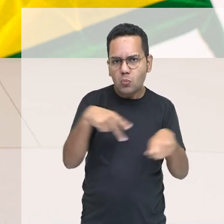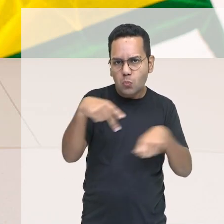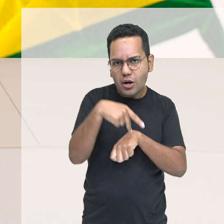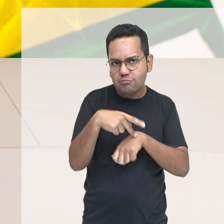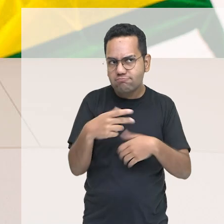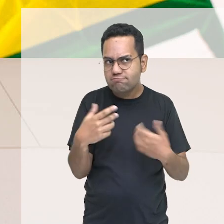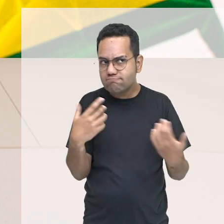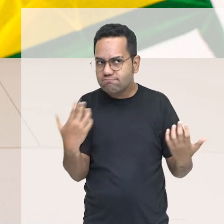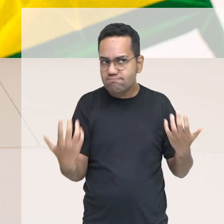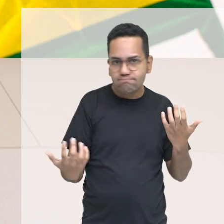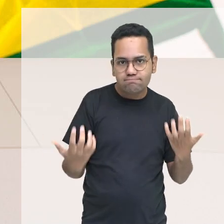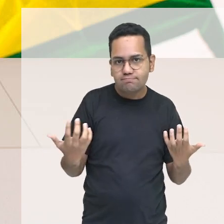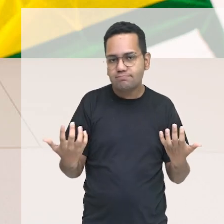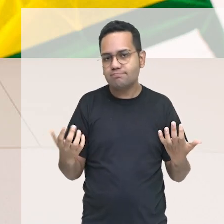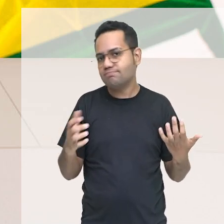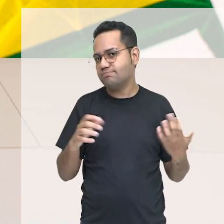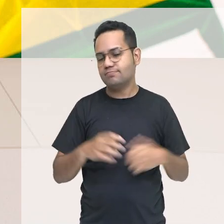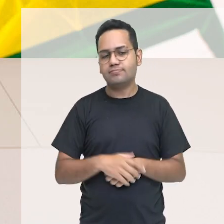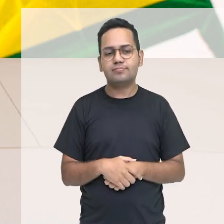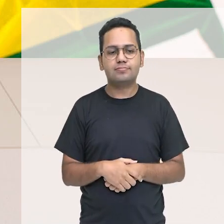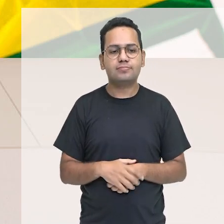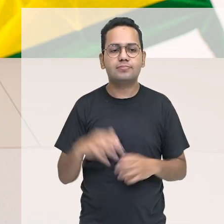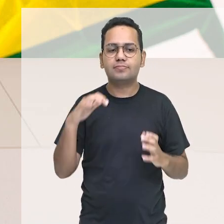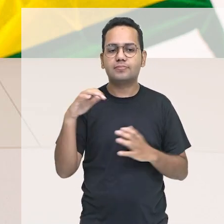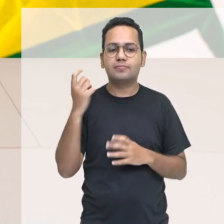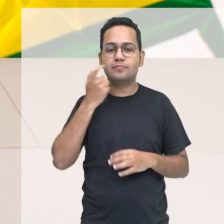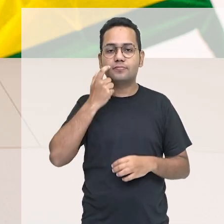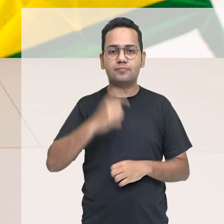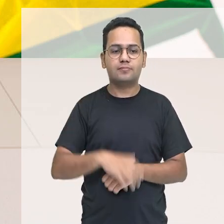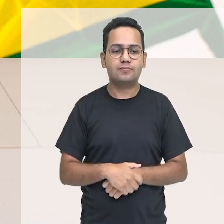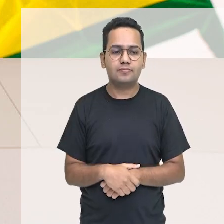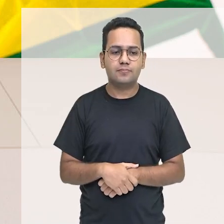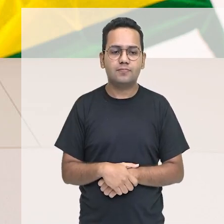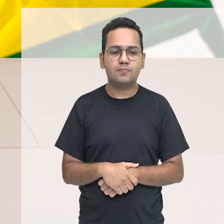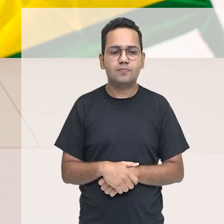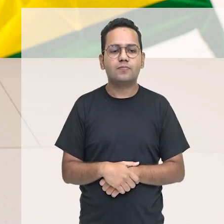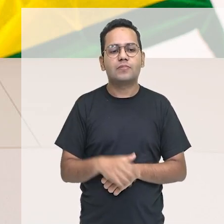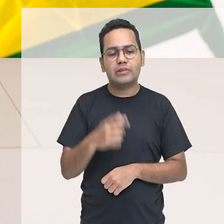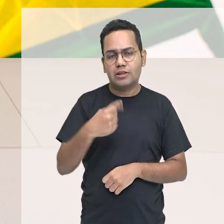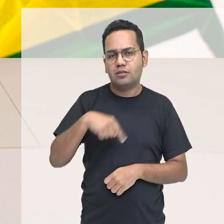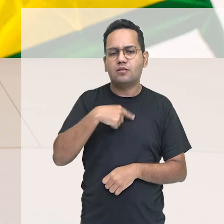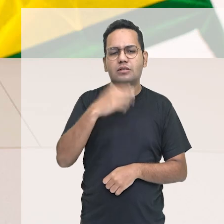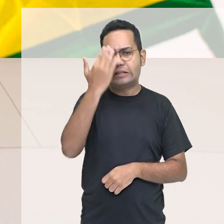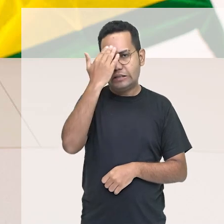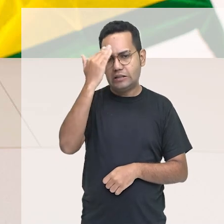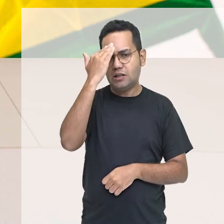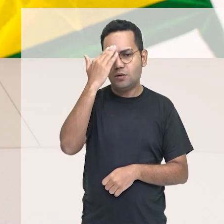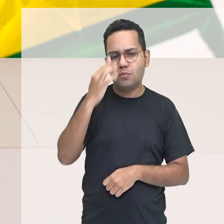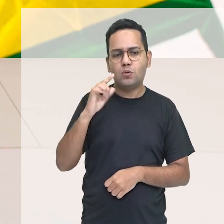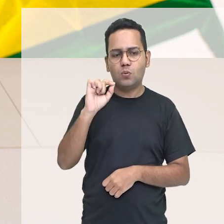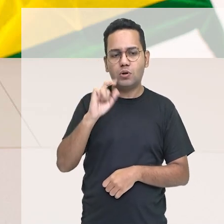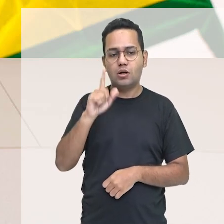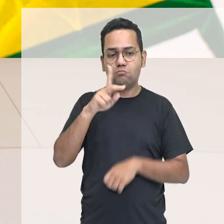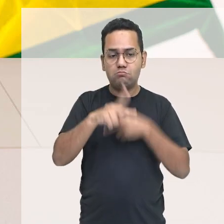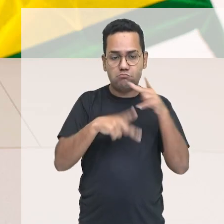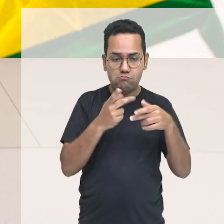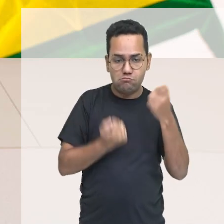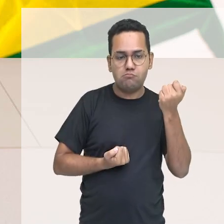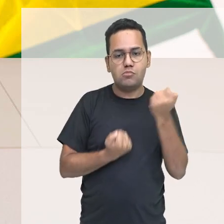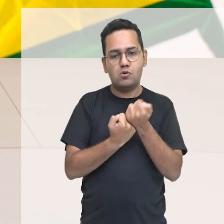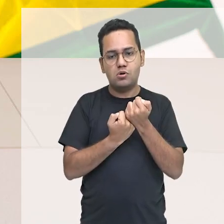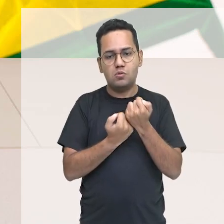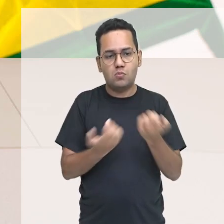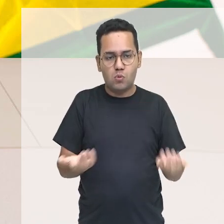E só para nós conseguirmos entender mais esses reflexos do populismo na